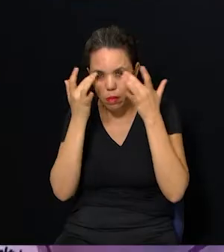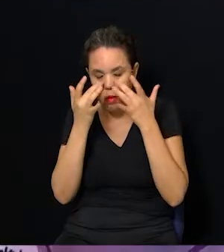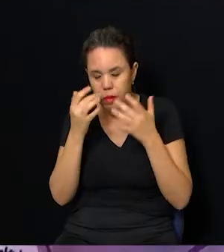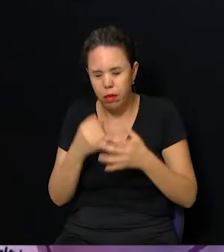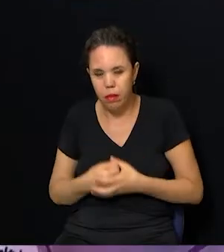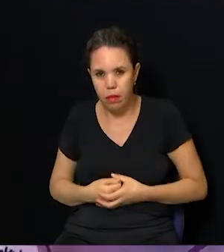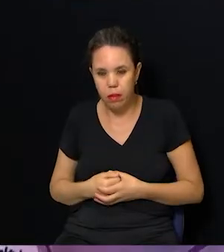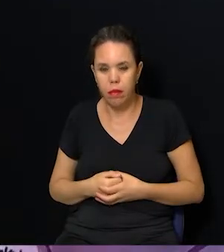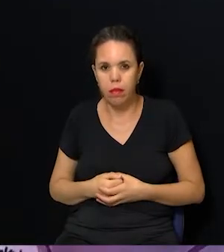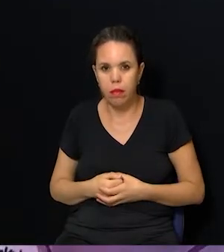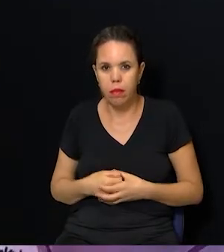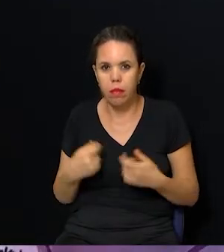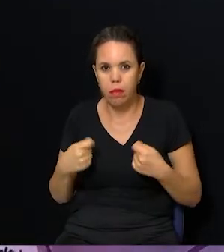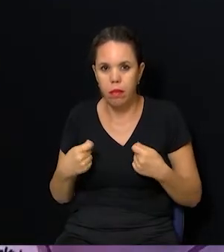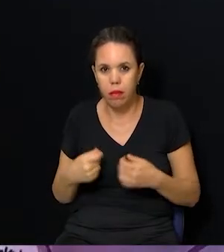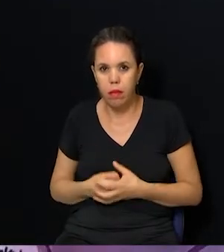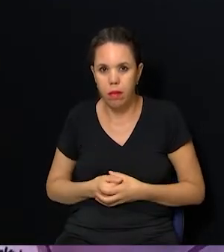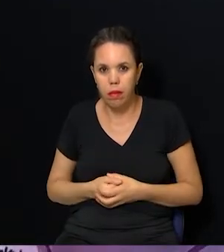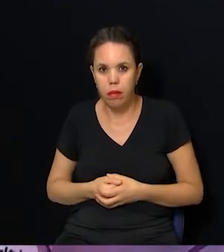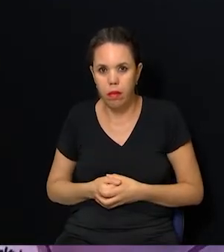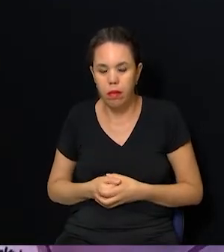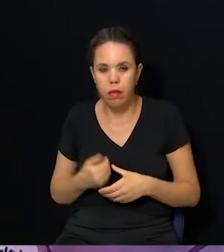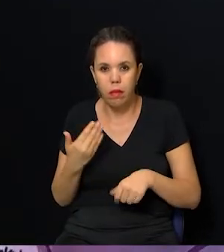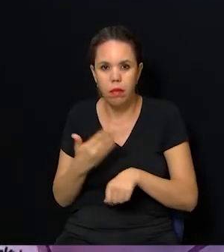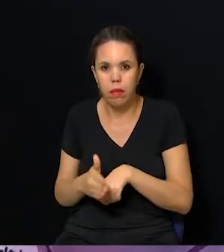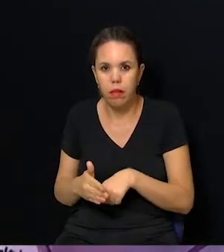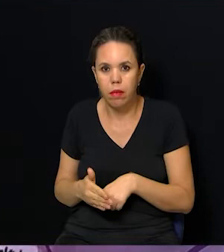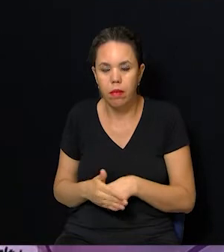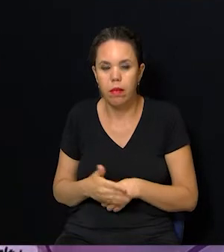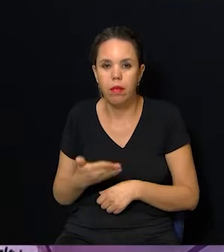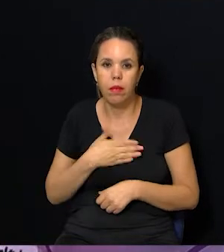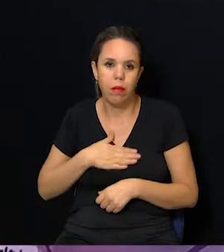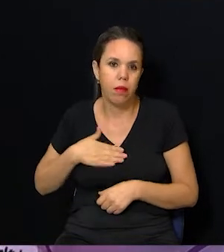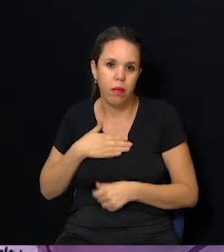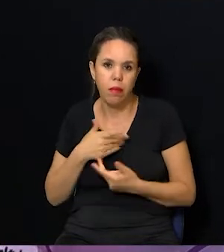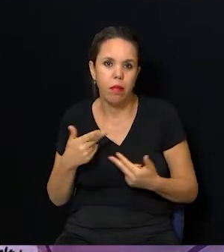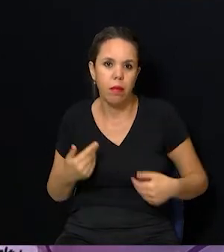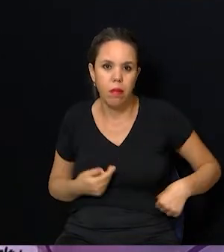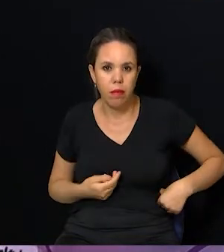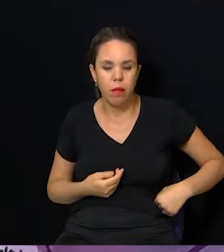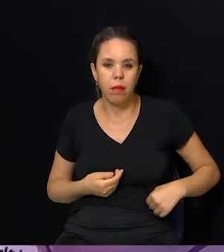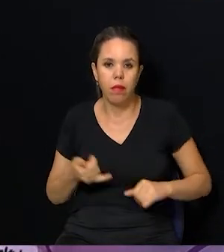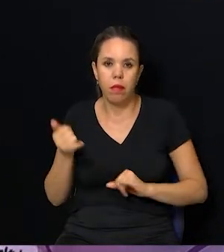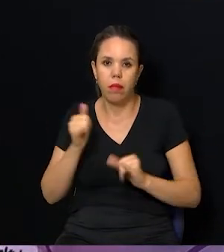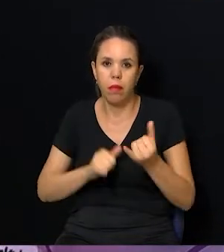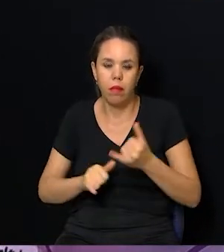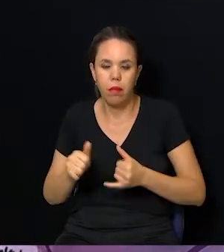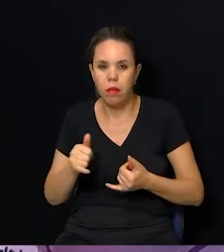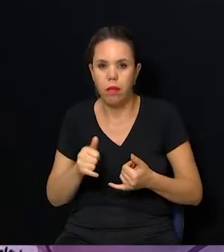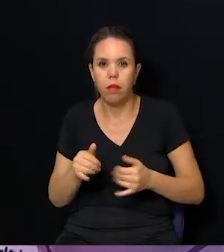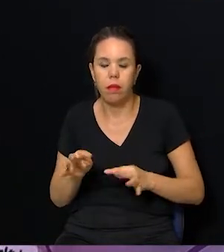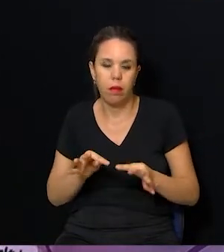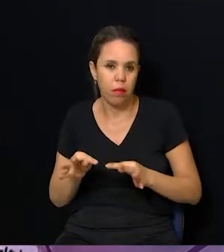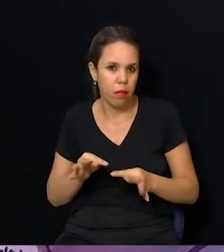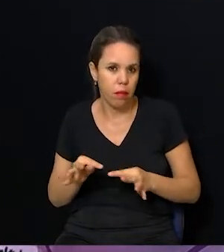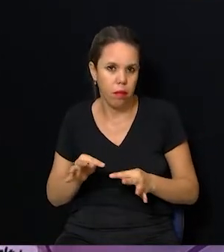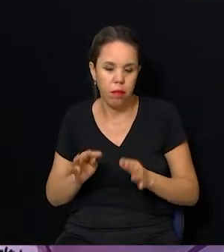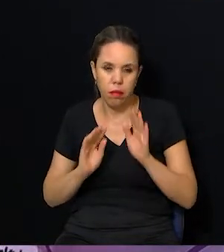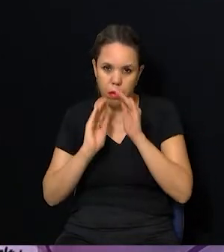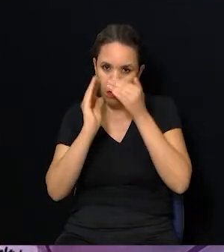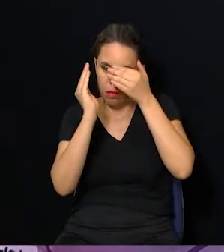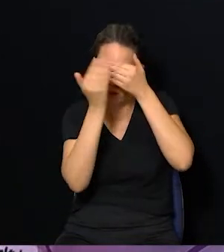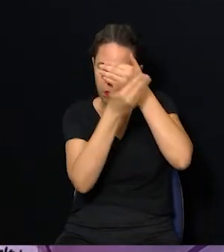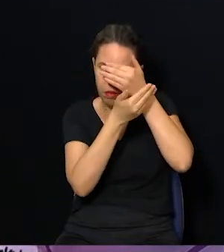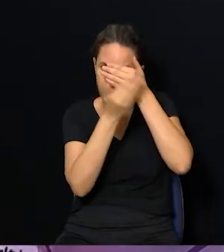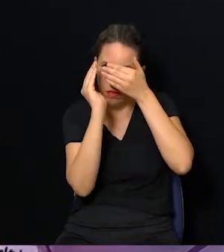irradia aquela área que você precisa. Essa prática, ela é preferível em relação à radioterapia externa. Dá para entender